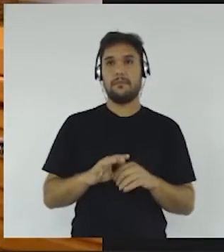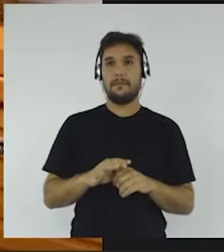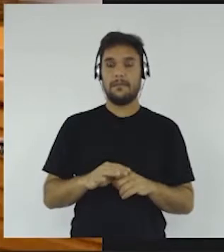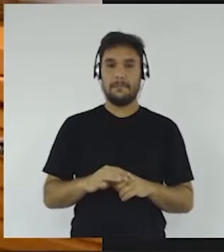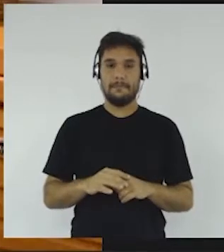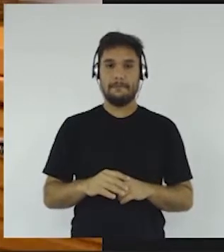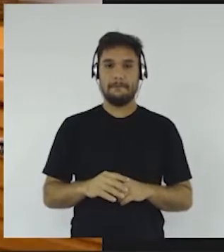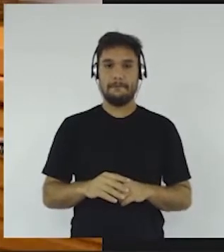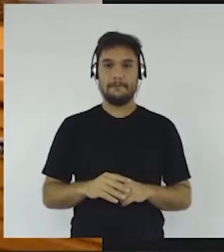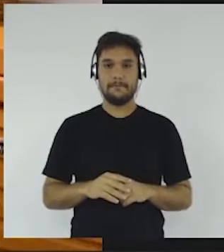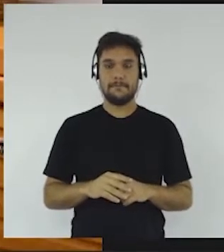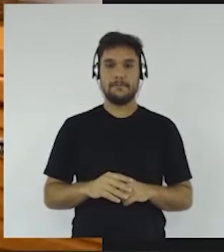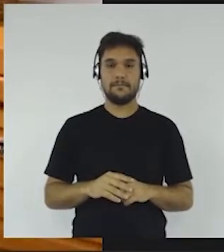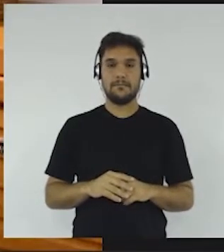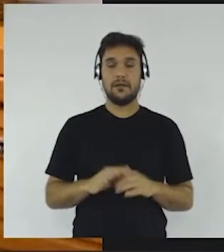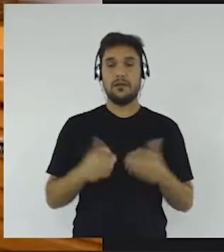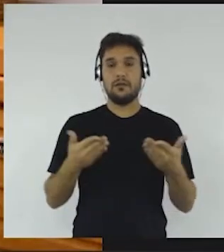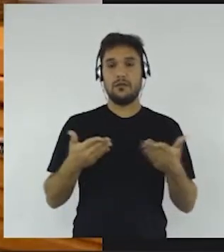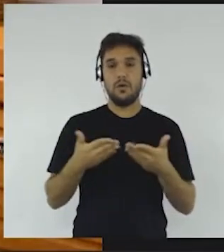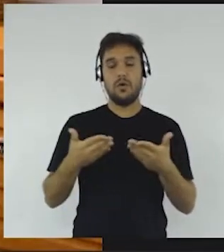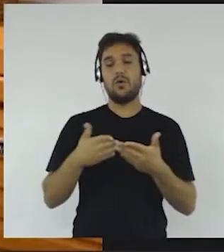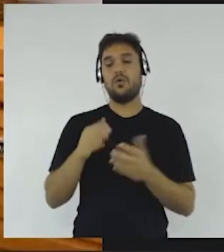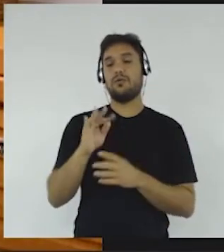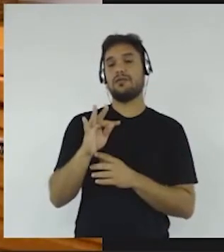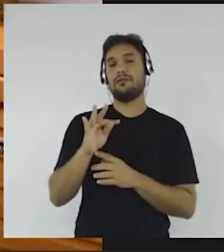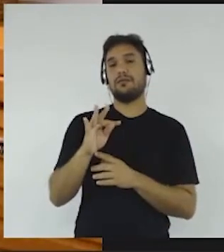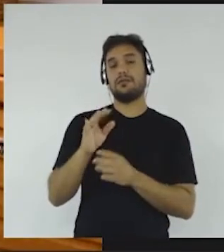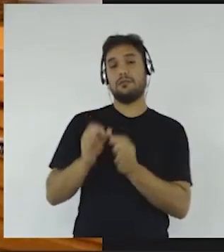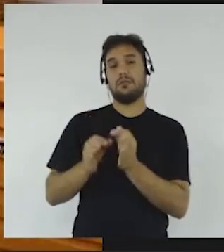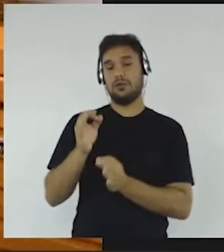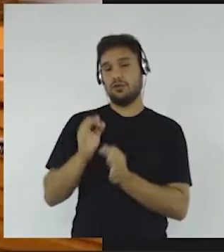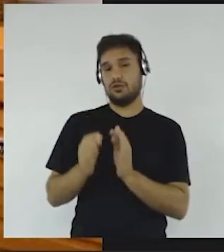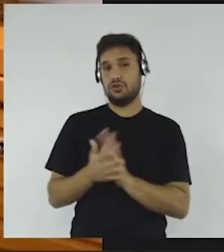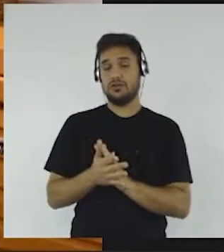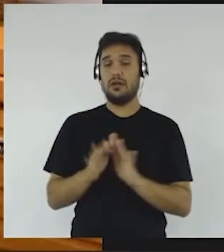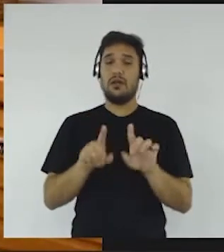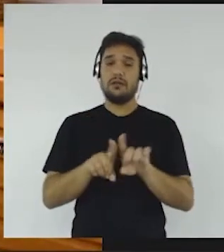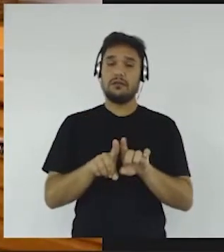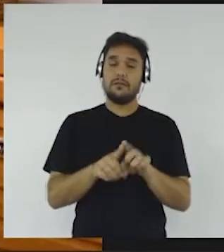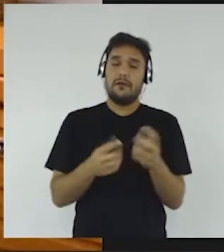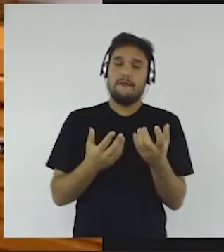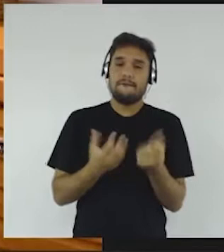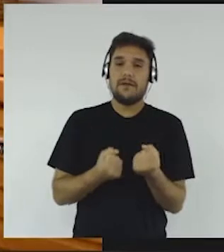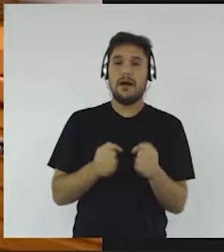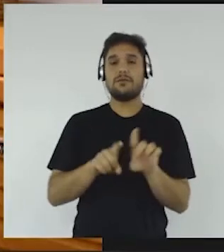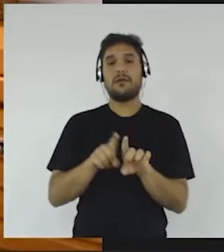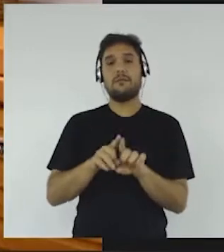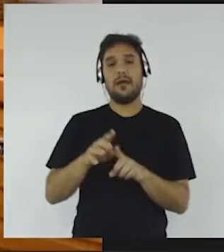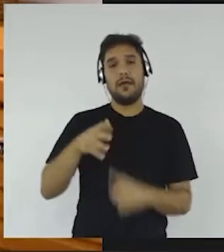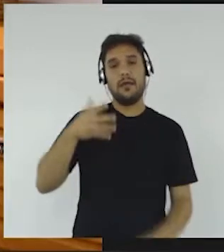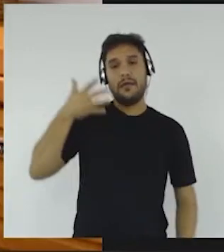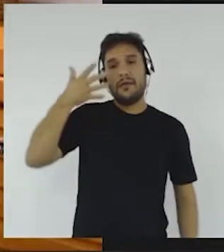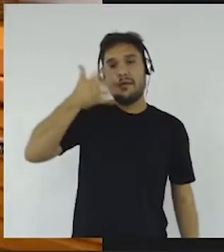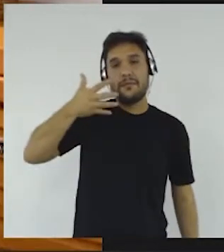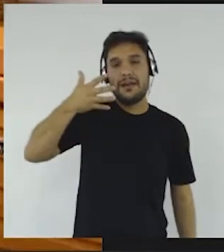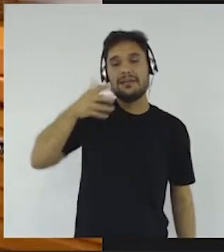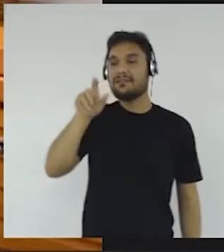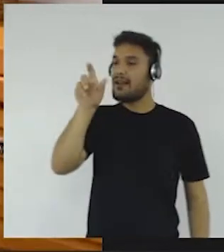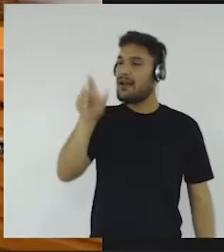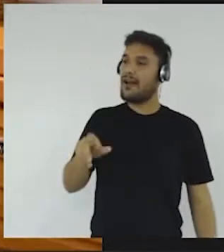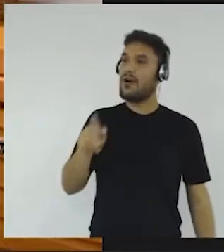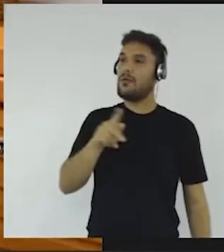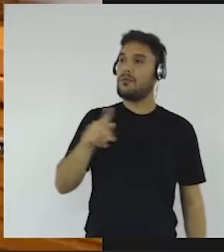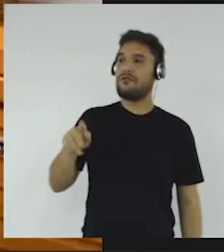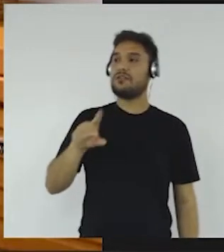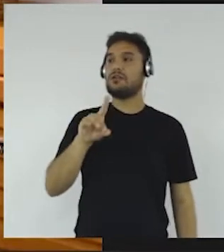indicação, né, que marcou o Tribunal de Justiça. Também vamos ouvir aqui o professor